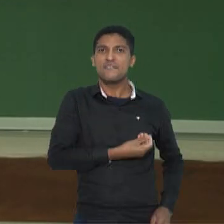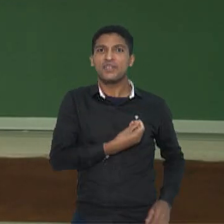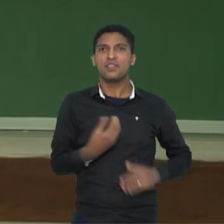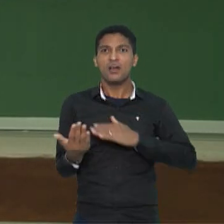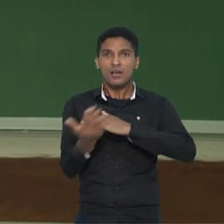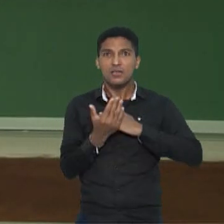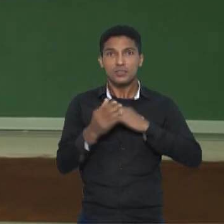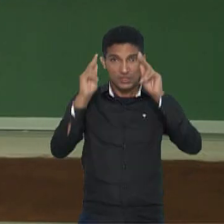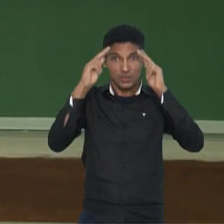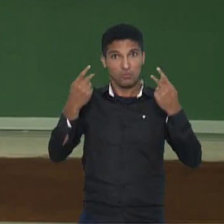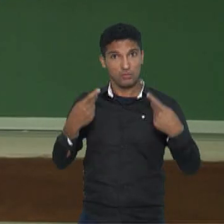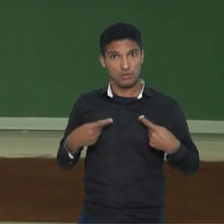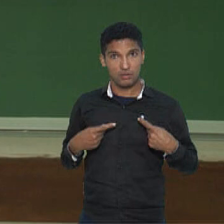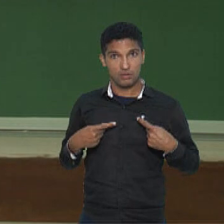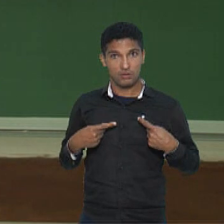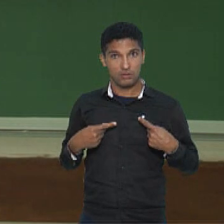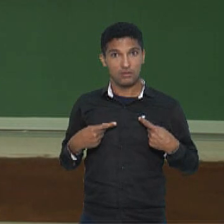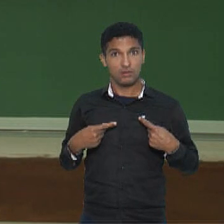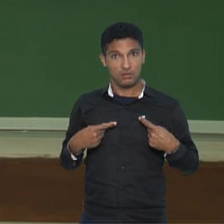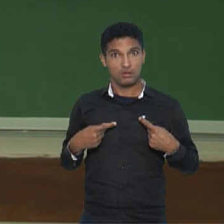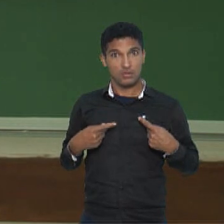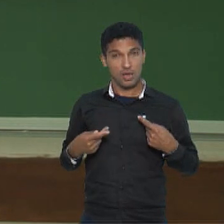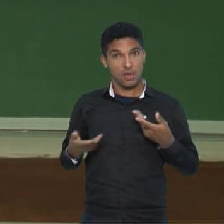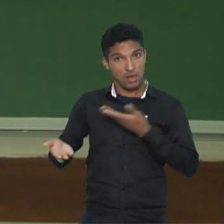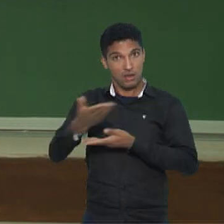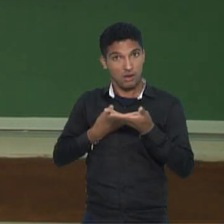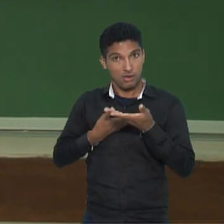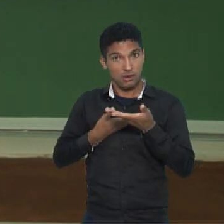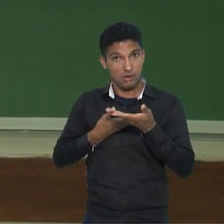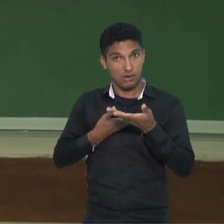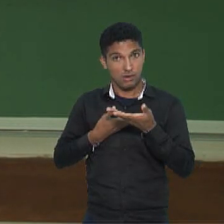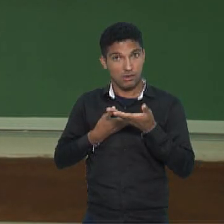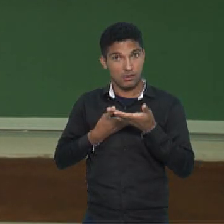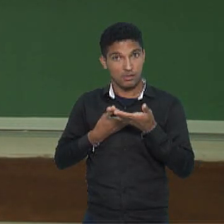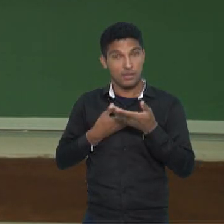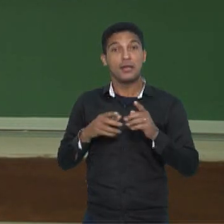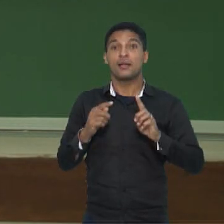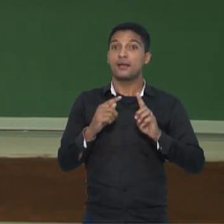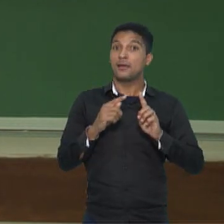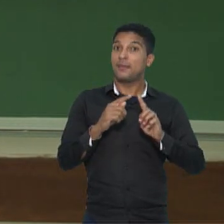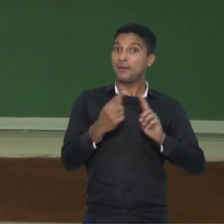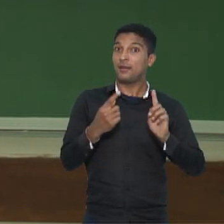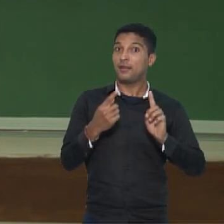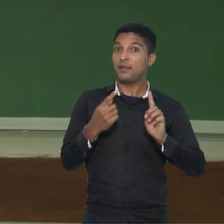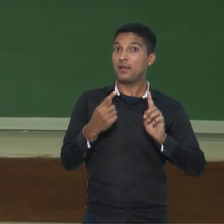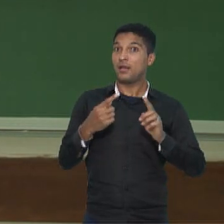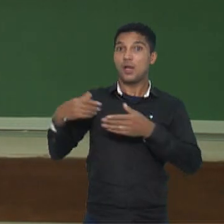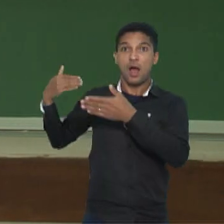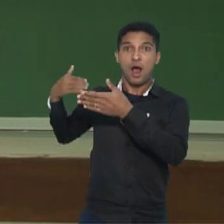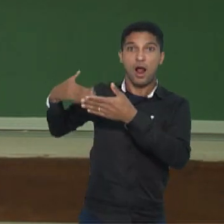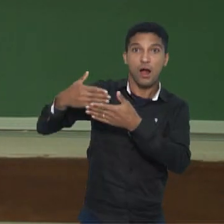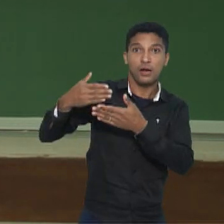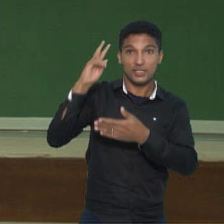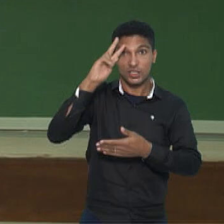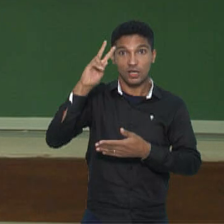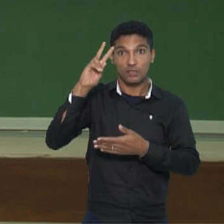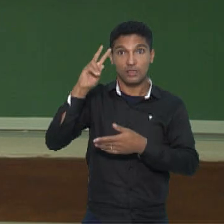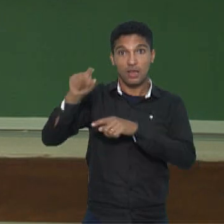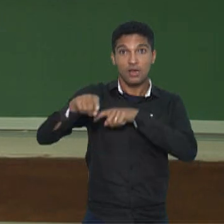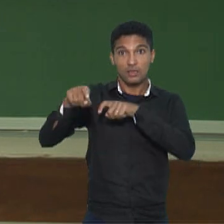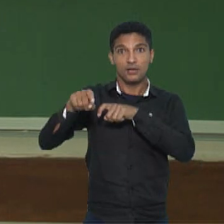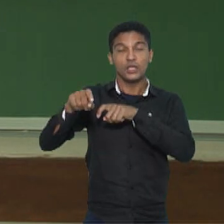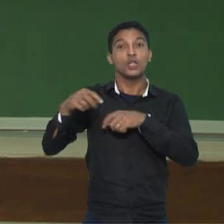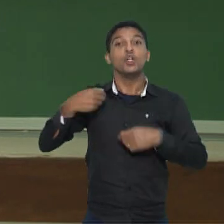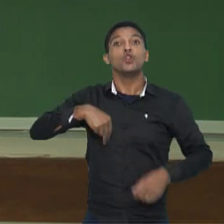recente na nossa história. Só quando aprendemos a fazer agricultura é que nós começamos a nos reunir